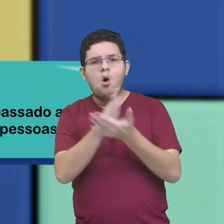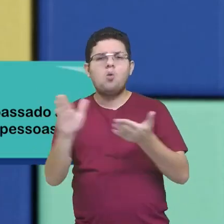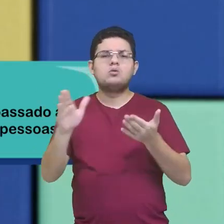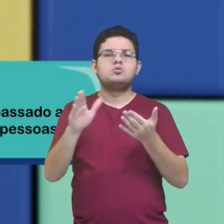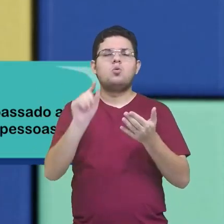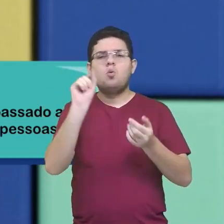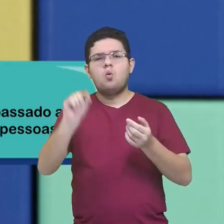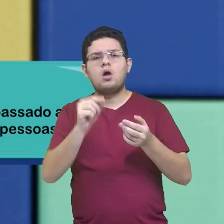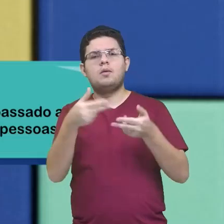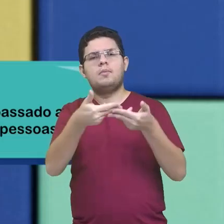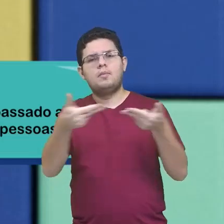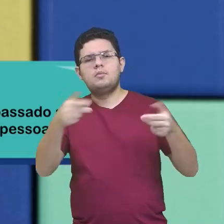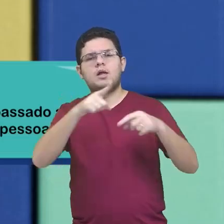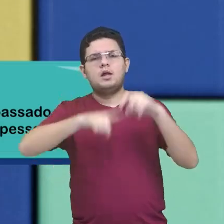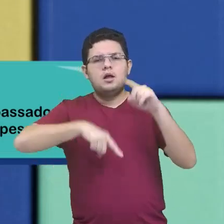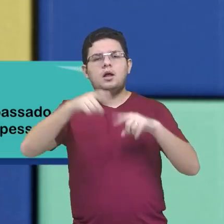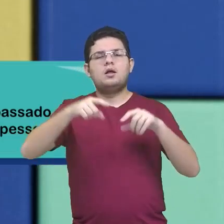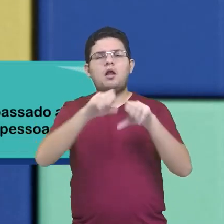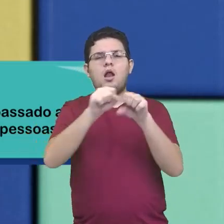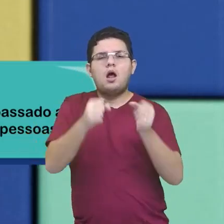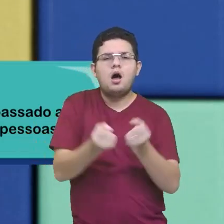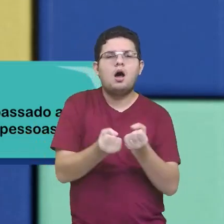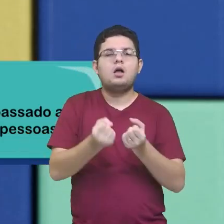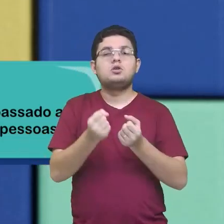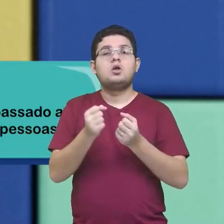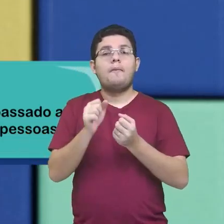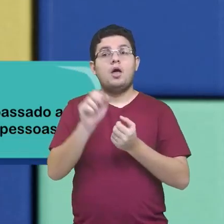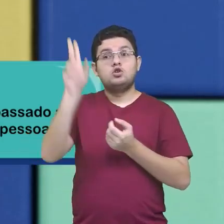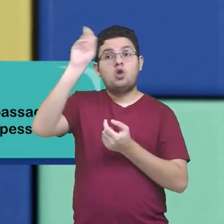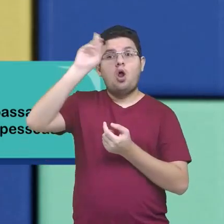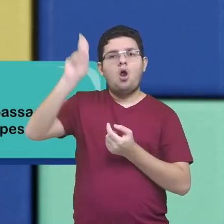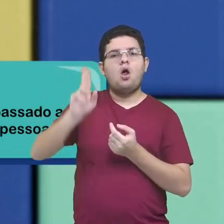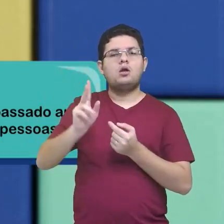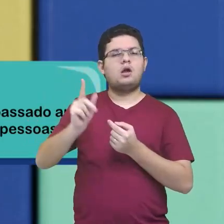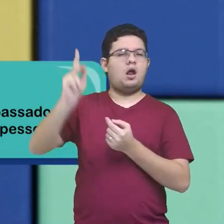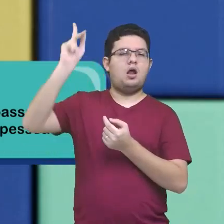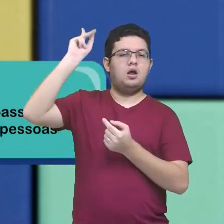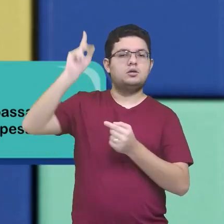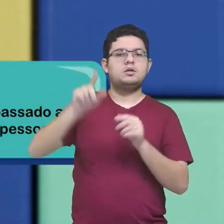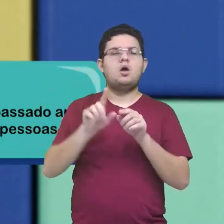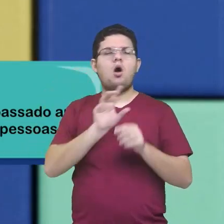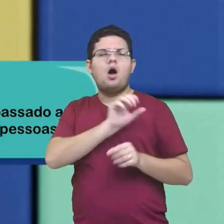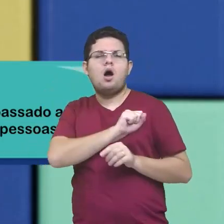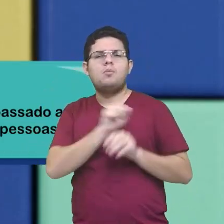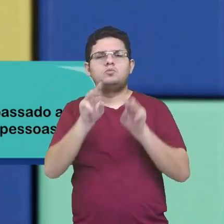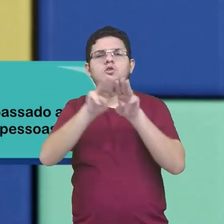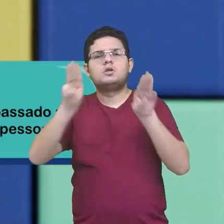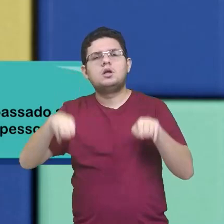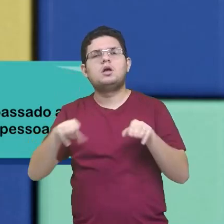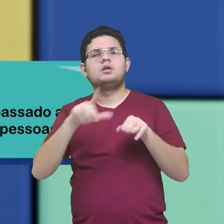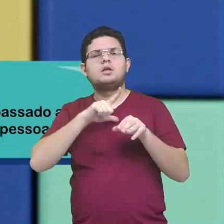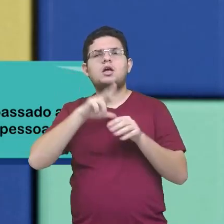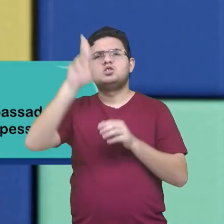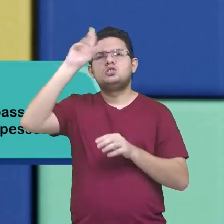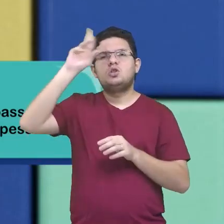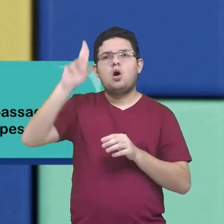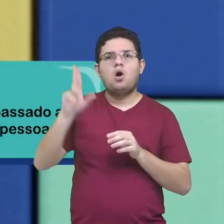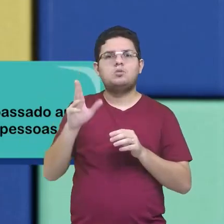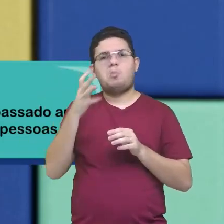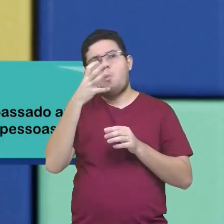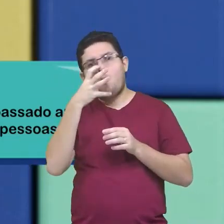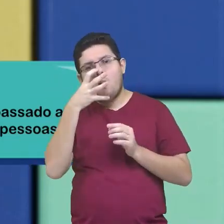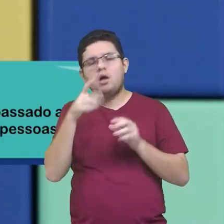nossas histórias do passado, amam museus, são majestosos, contam histórias incríveis e contam também histórias de